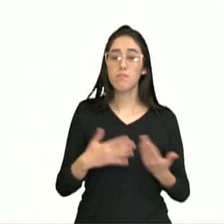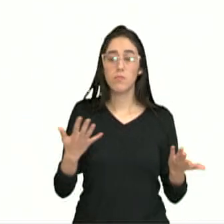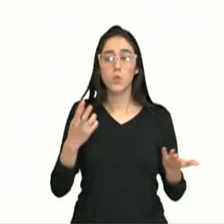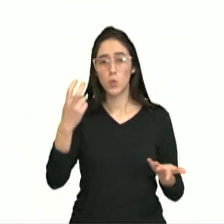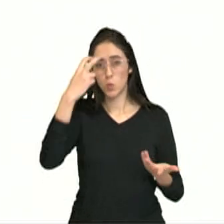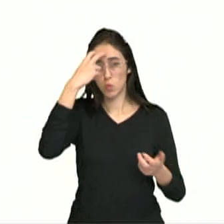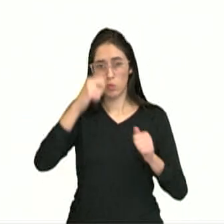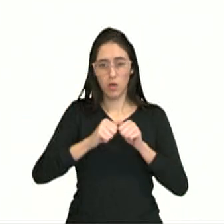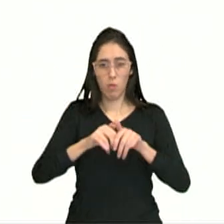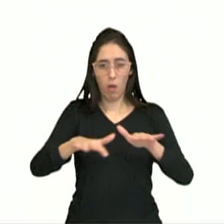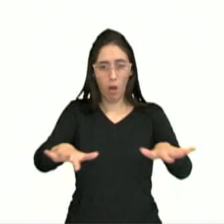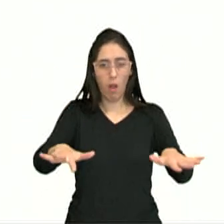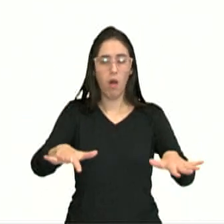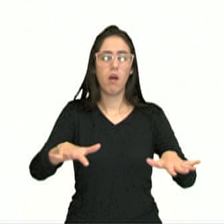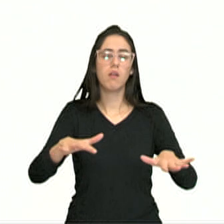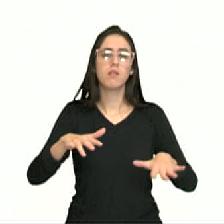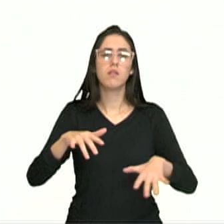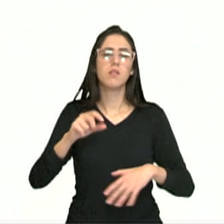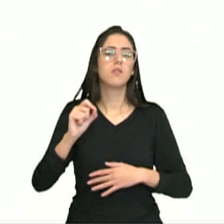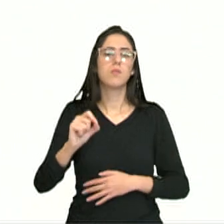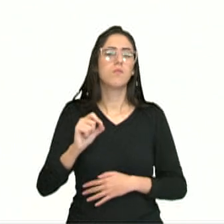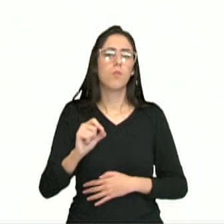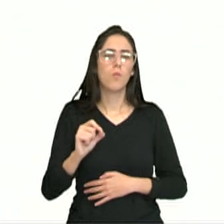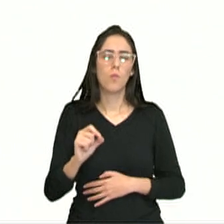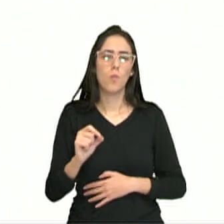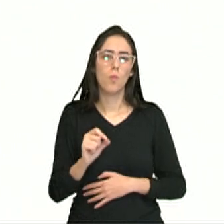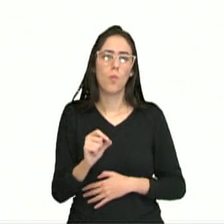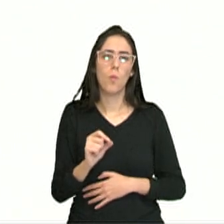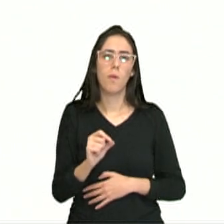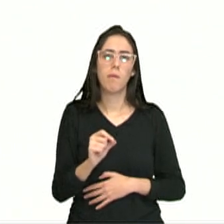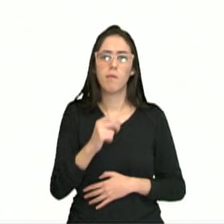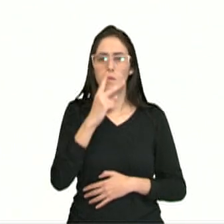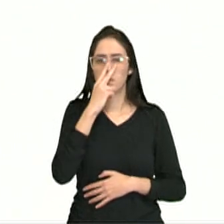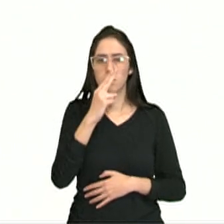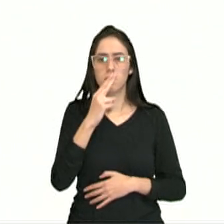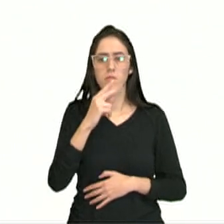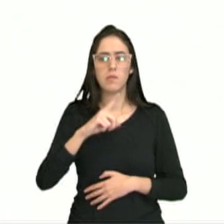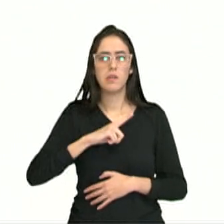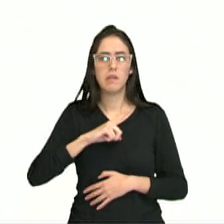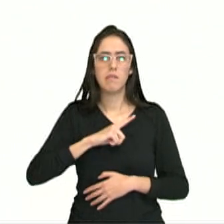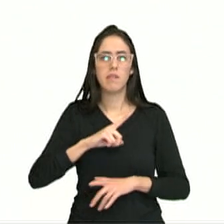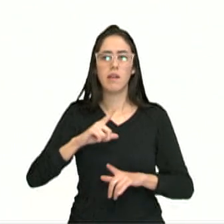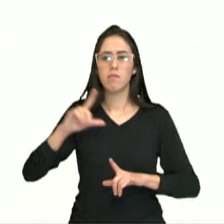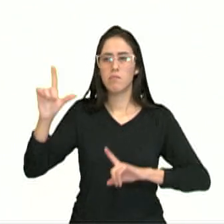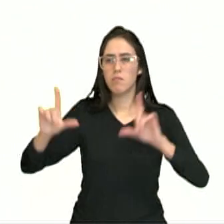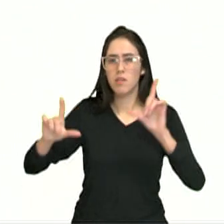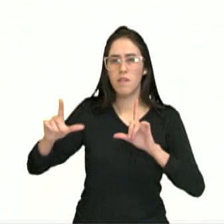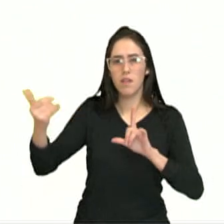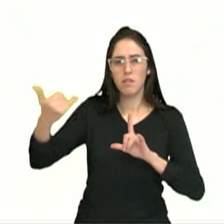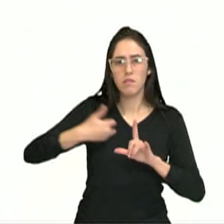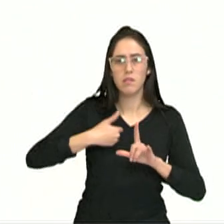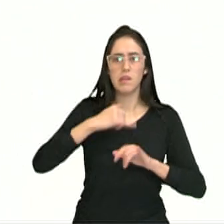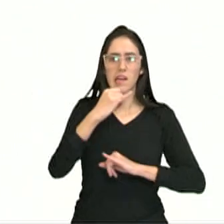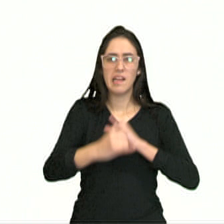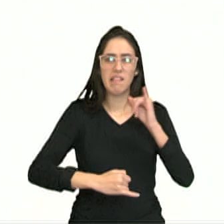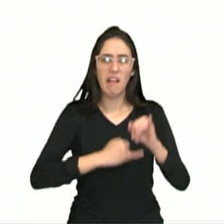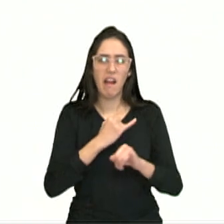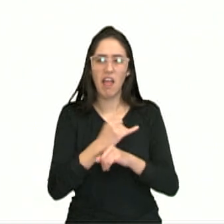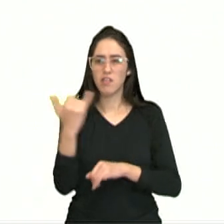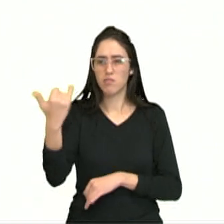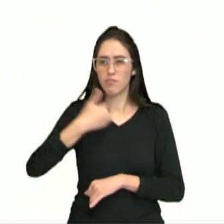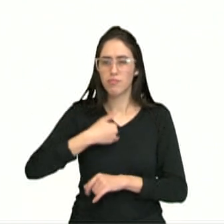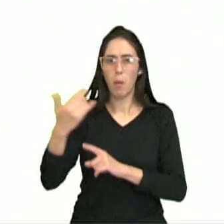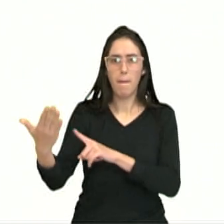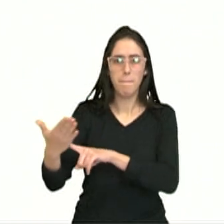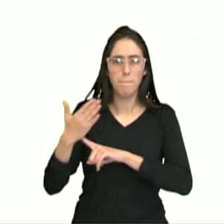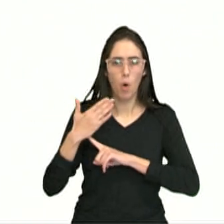de massa, né, desses processos que chegam para vocês através da internet, da mídia, enfim,